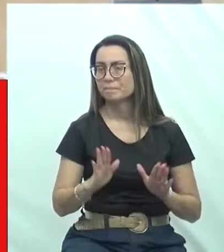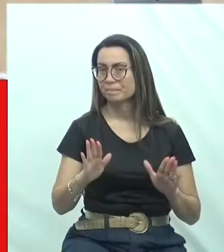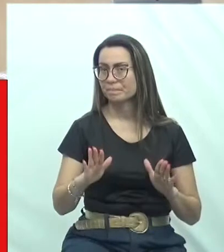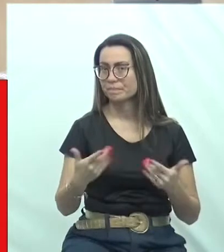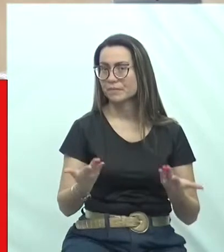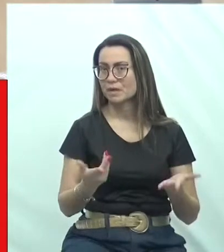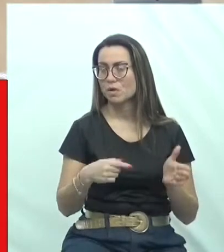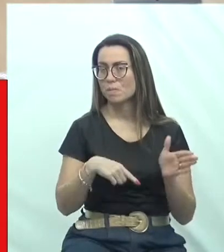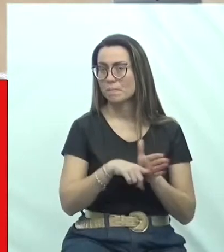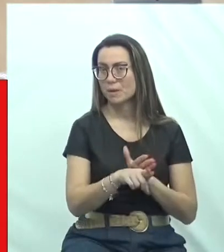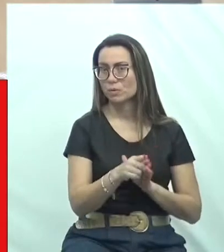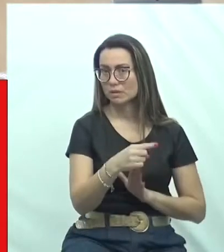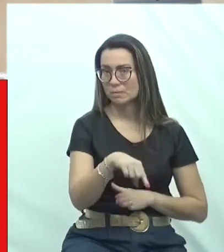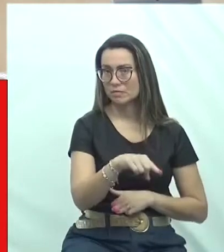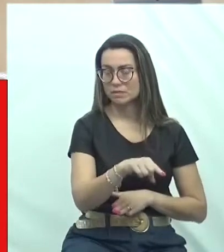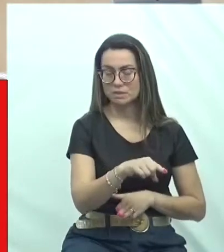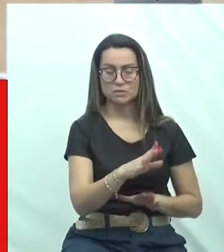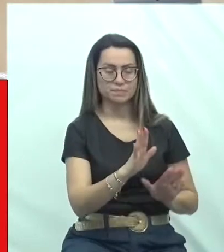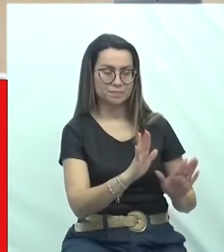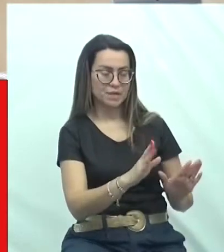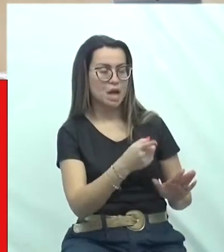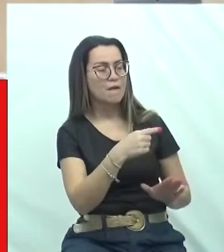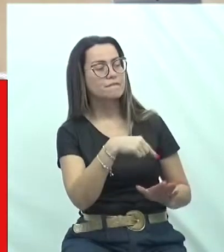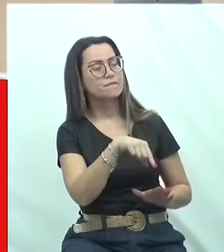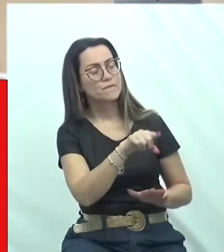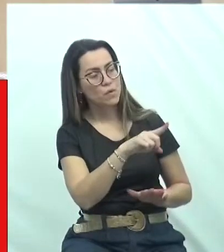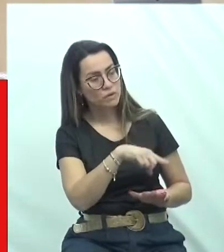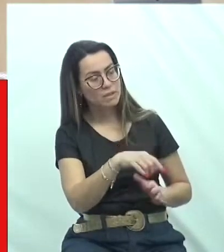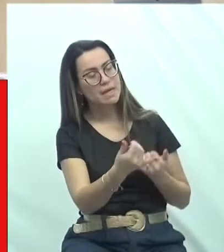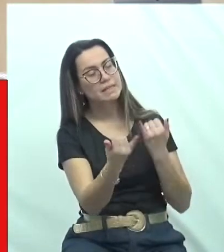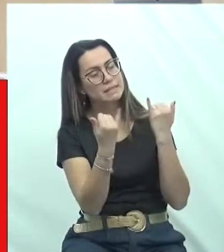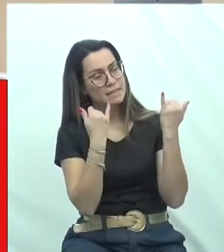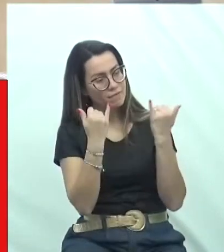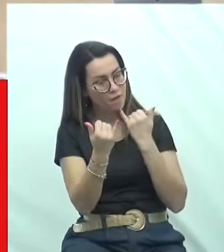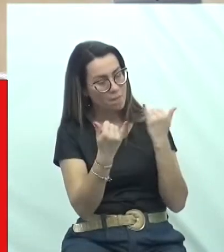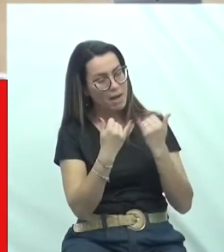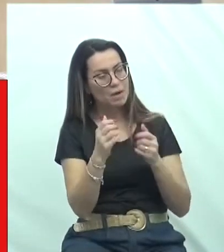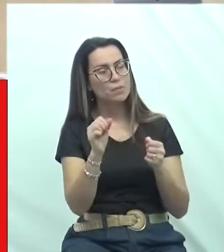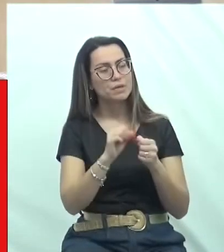é, vocês disseram que fizeram testes,